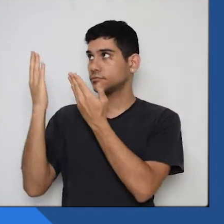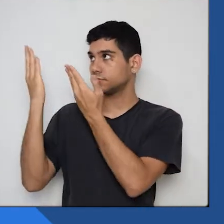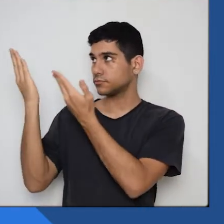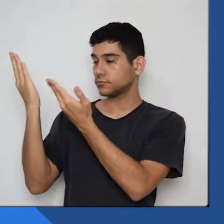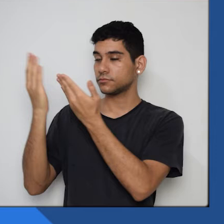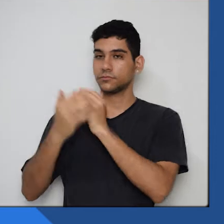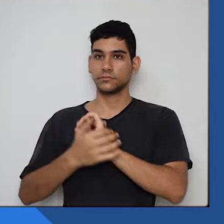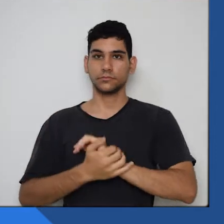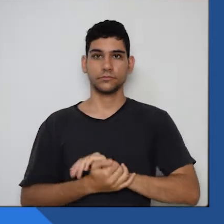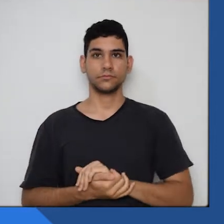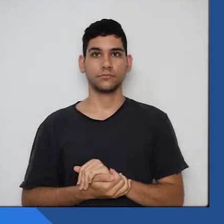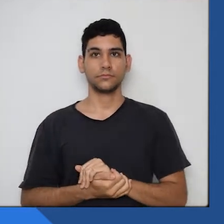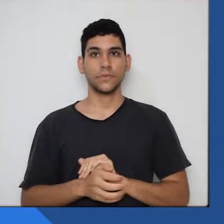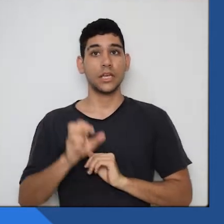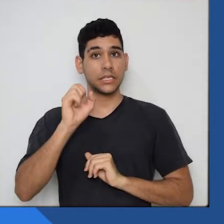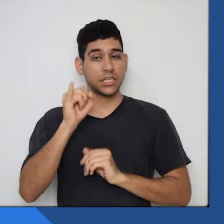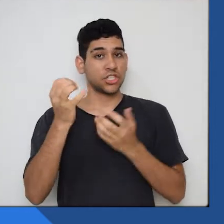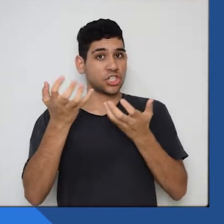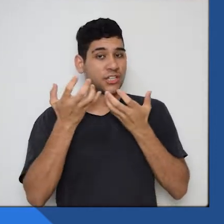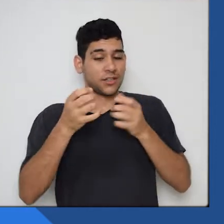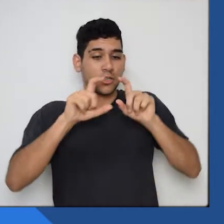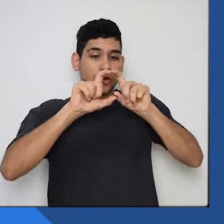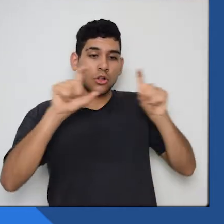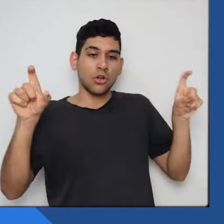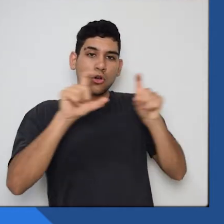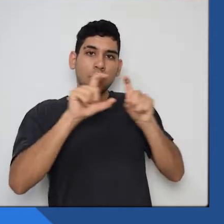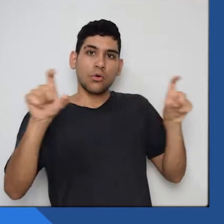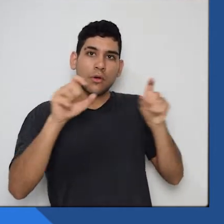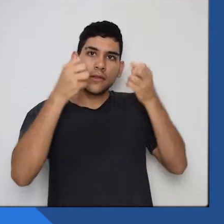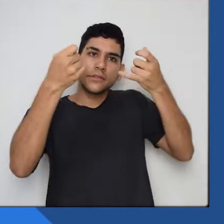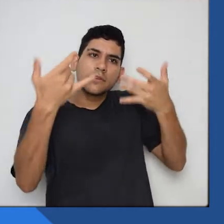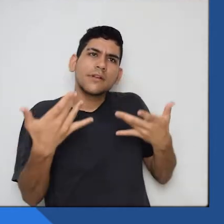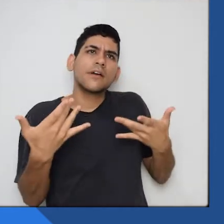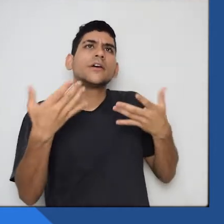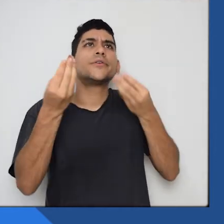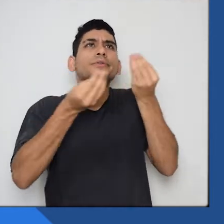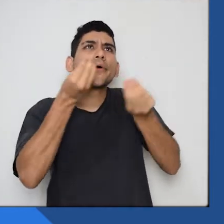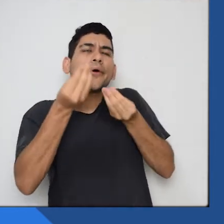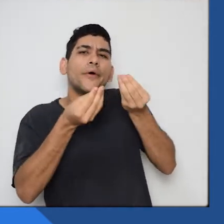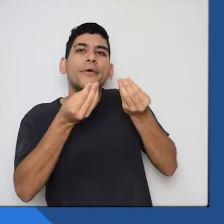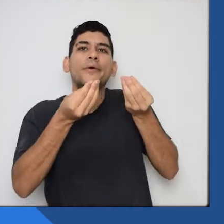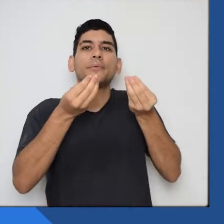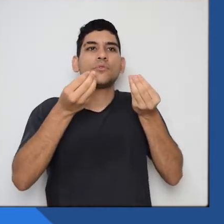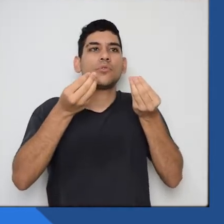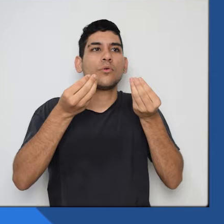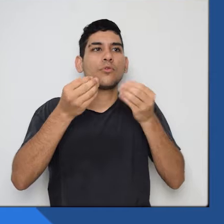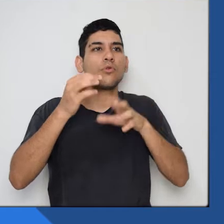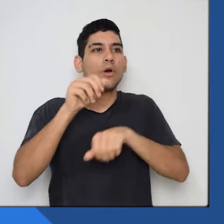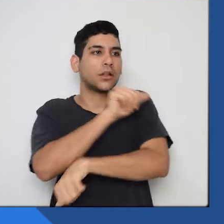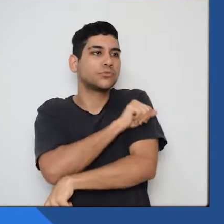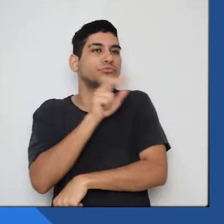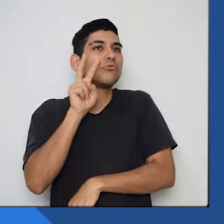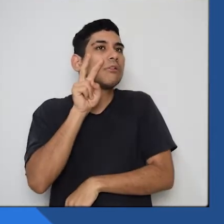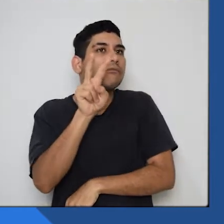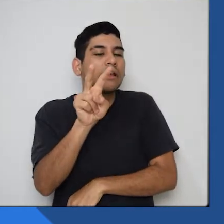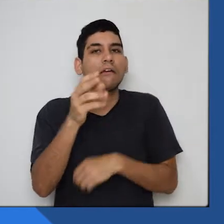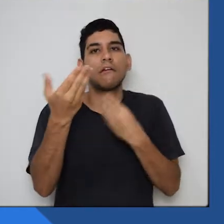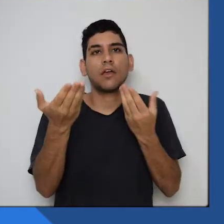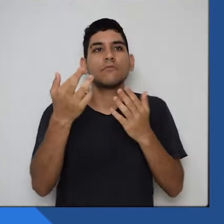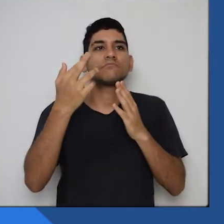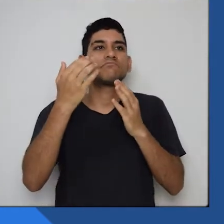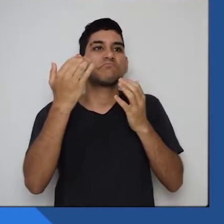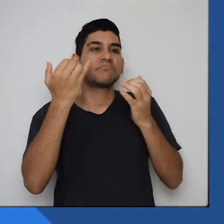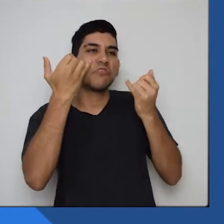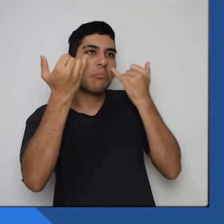Se a gente quisesse, a gente poderia colocar uma descrição aqui também, mais informações, né? Algo para o estudante ler,